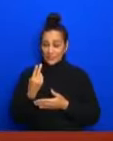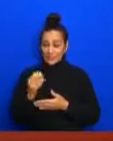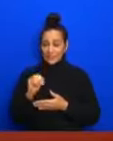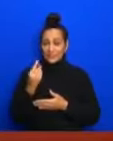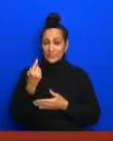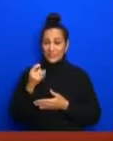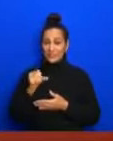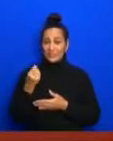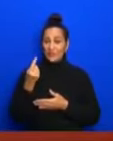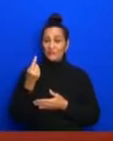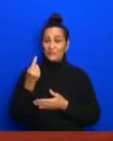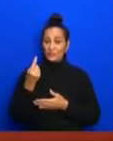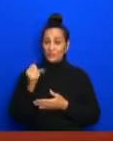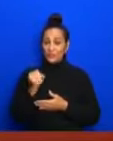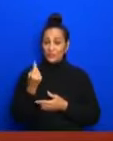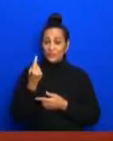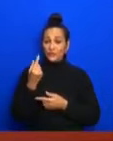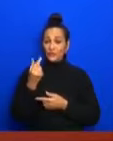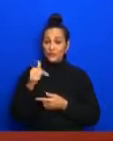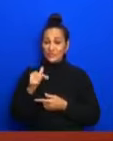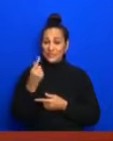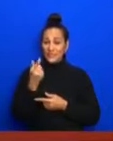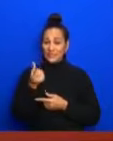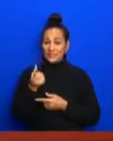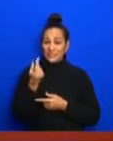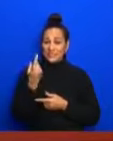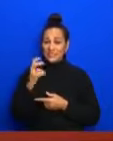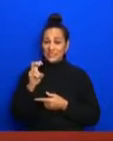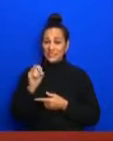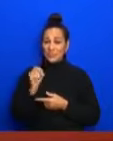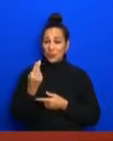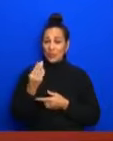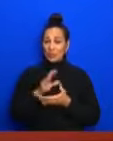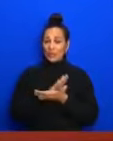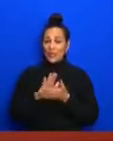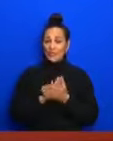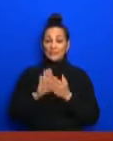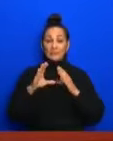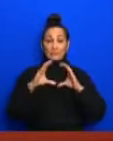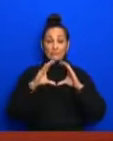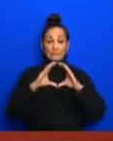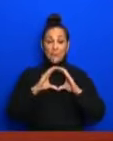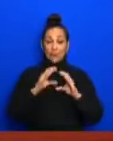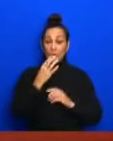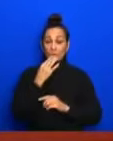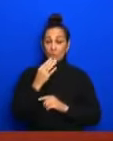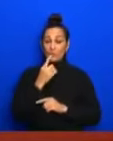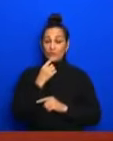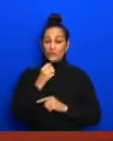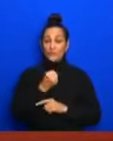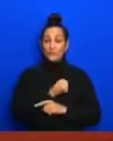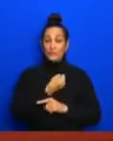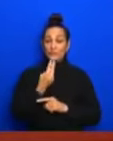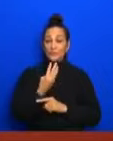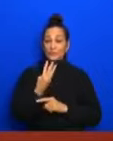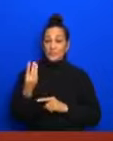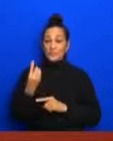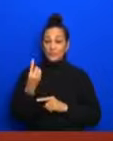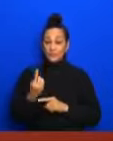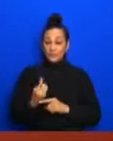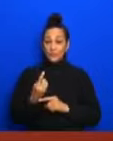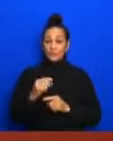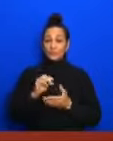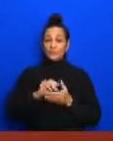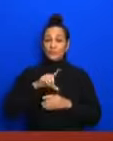18, 17, 16, 15 ou nenhum número. Bola vermelha 31, vermelha número 31. Foram sorteados 5 números,